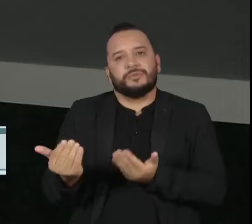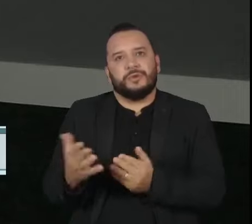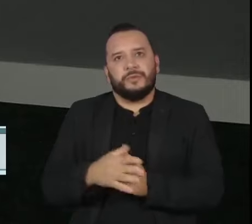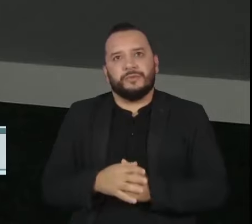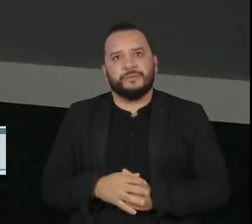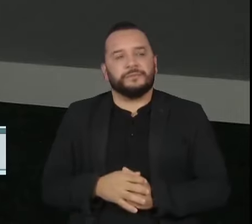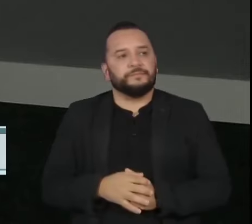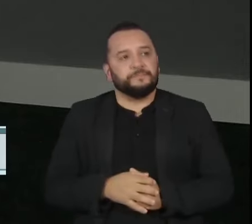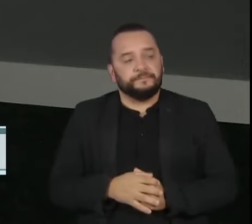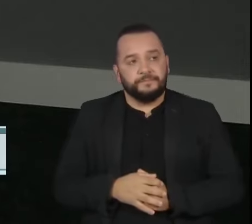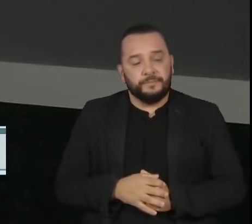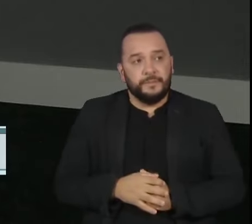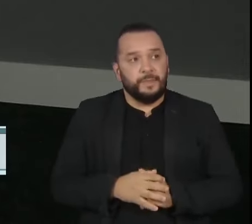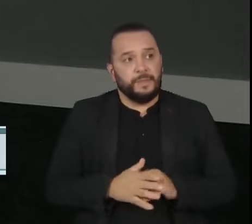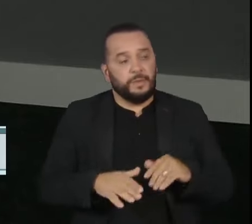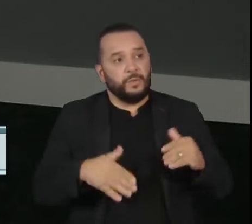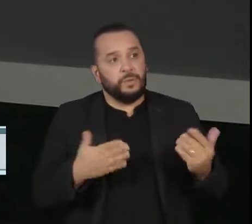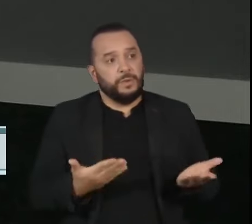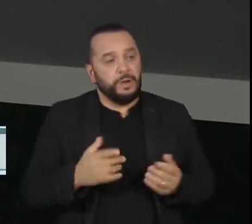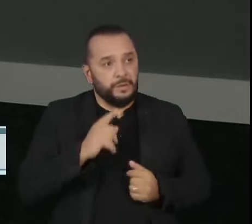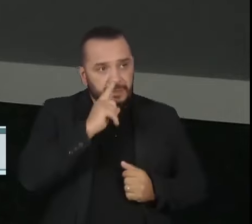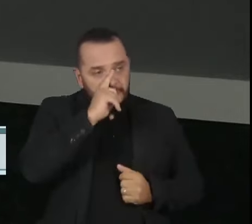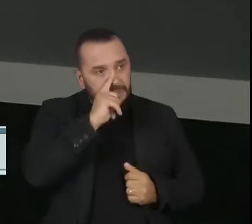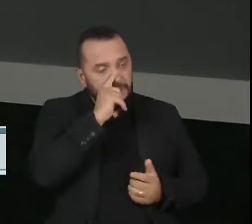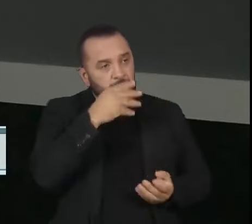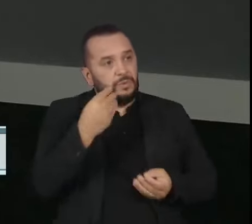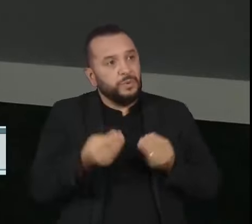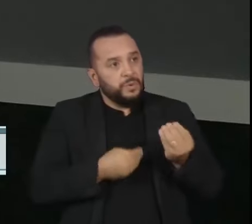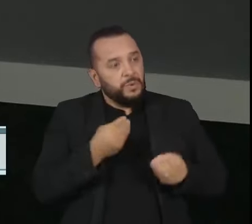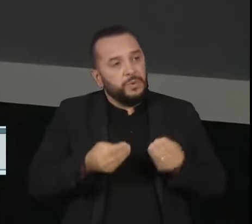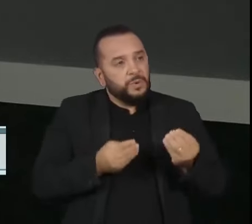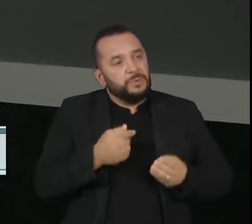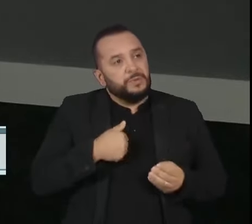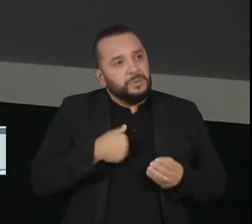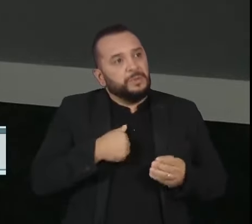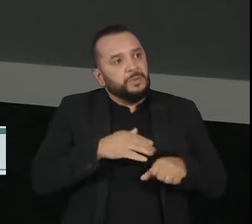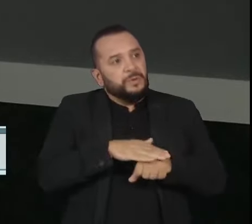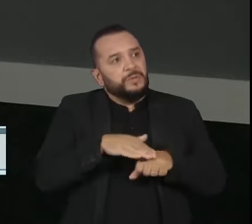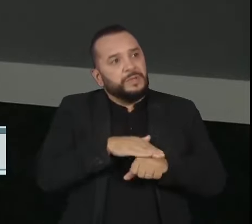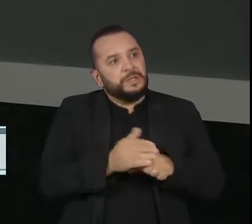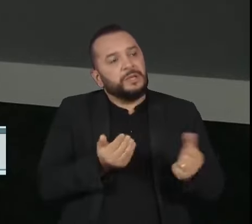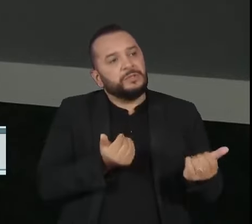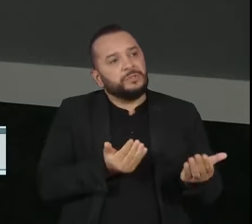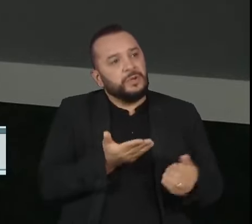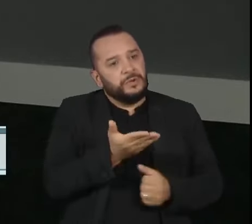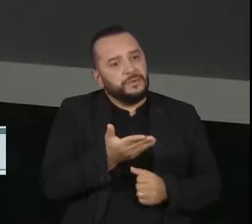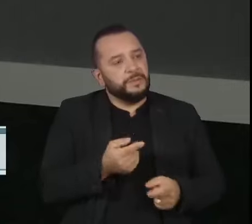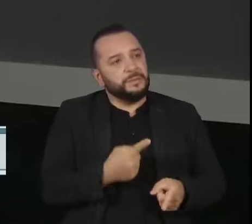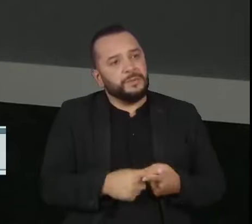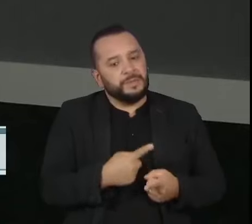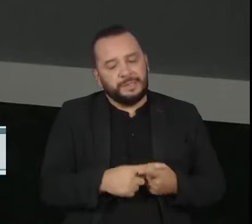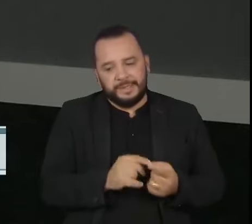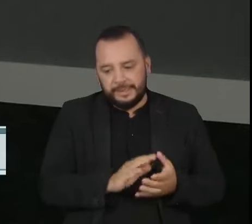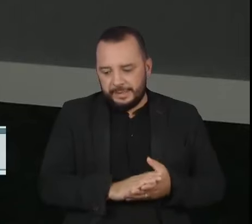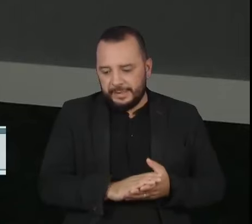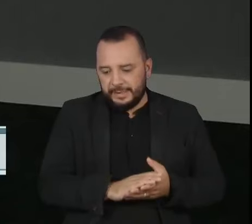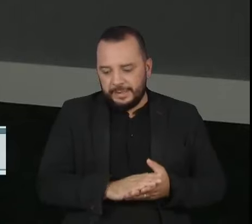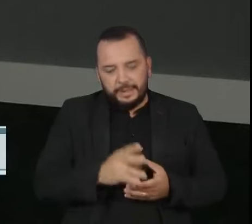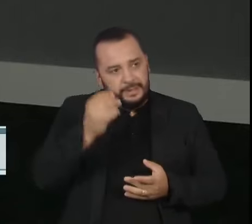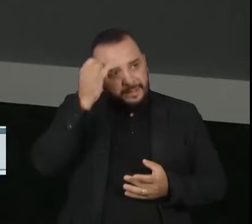são os riscos, né? Como dialogar com essa juventude, com esse público, justamente para